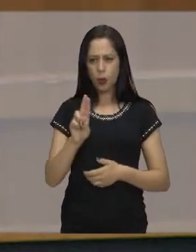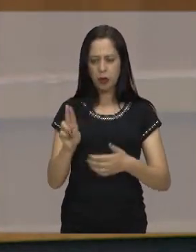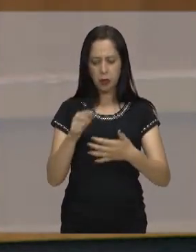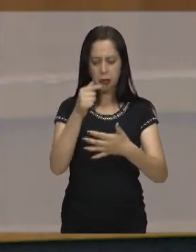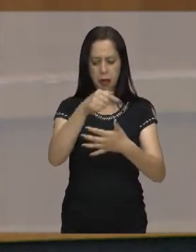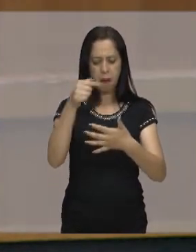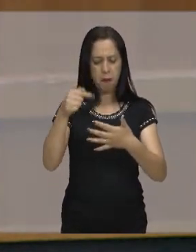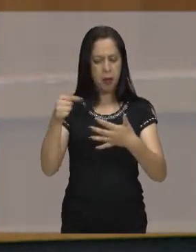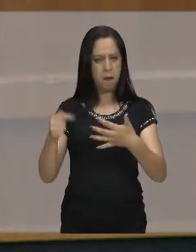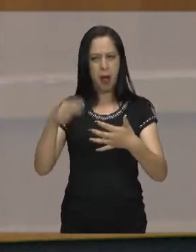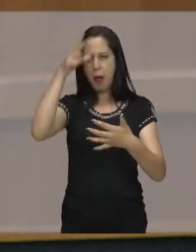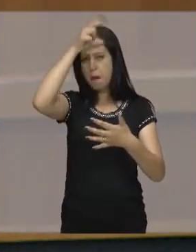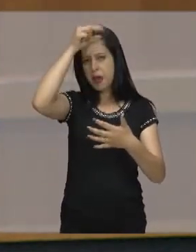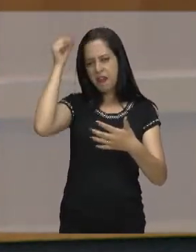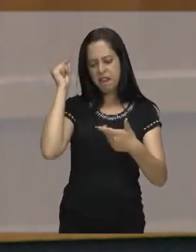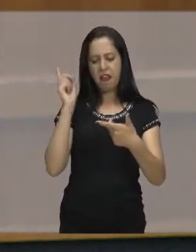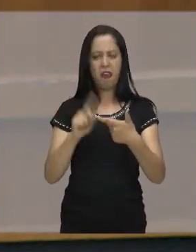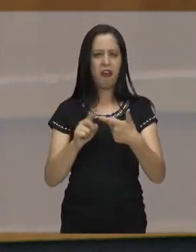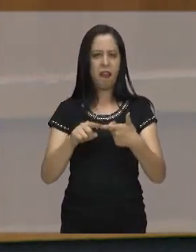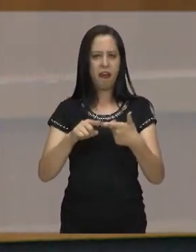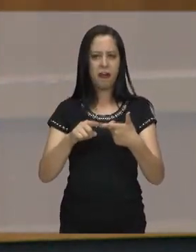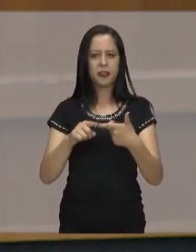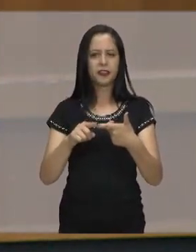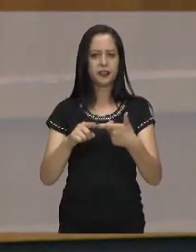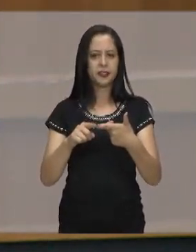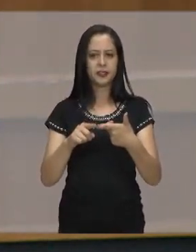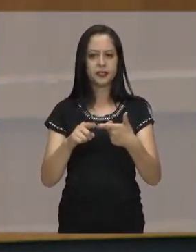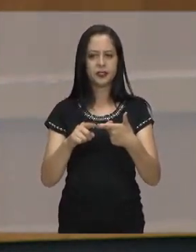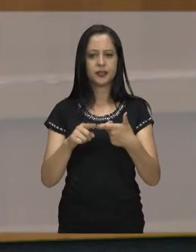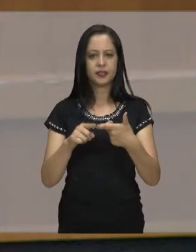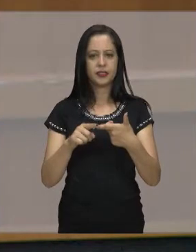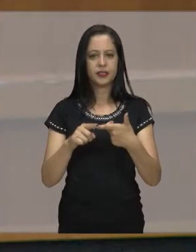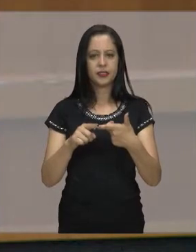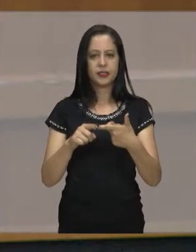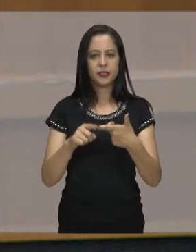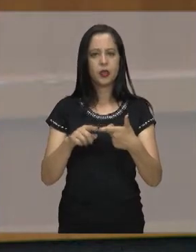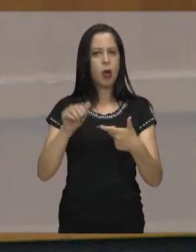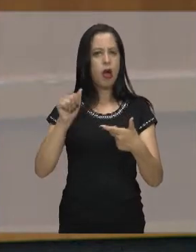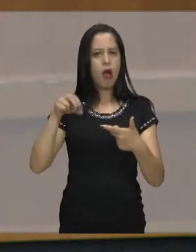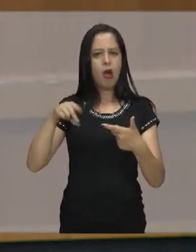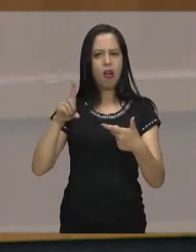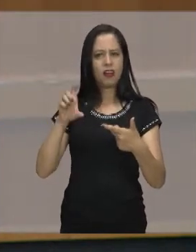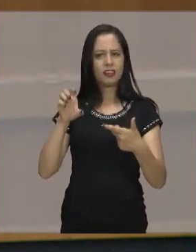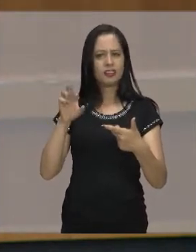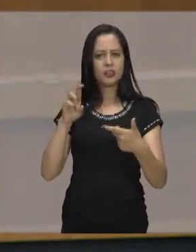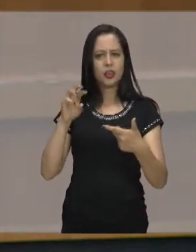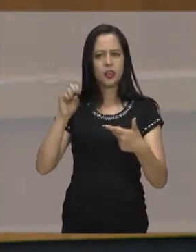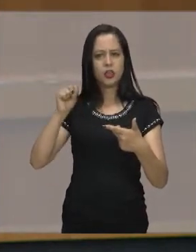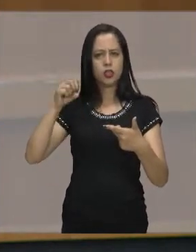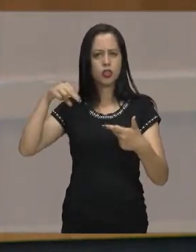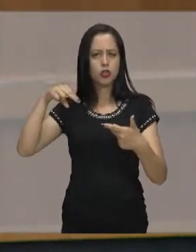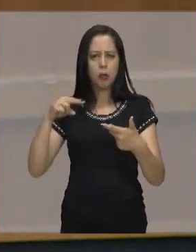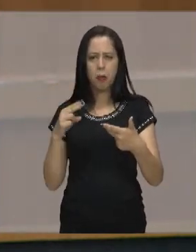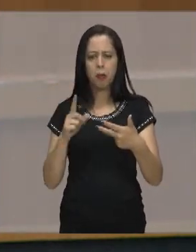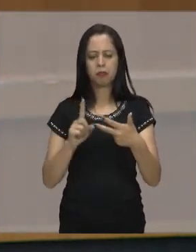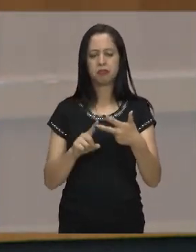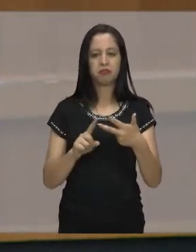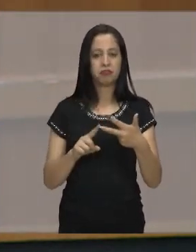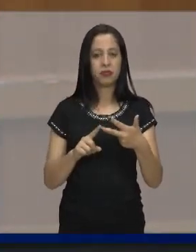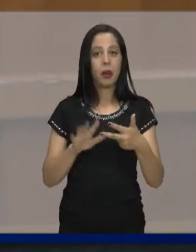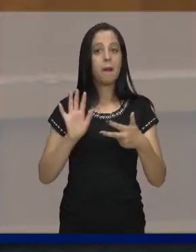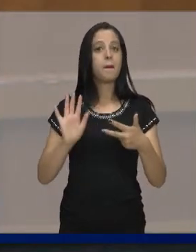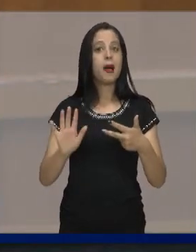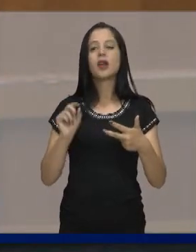certeza, prefeito, Felício Ramute, o próprio Anderson, toda a equipe técnica. Mas eu